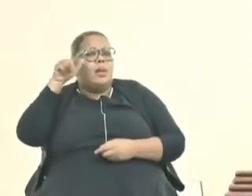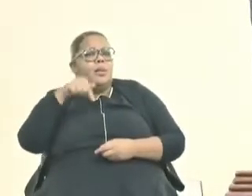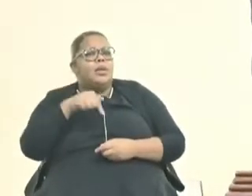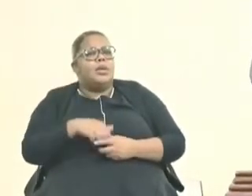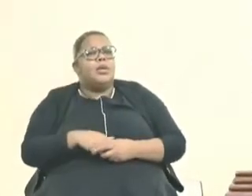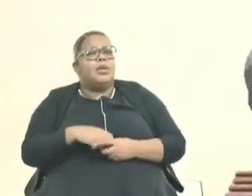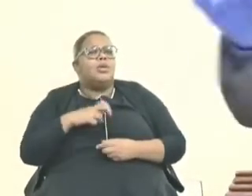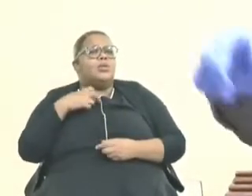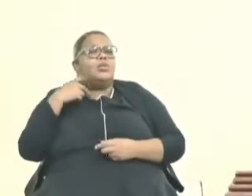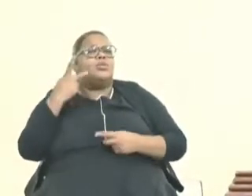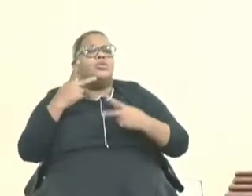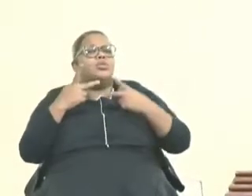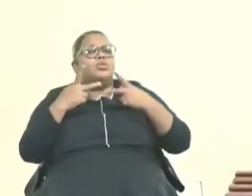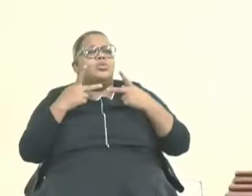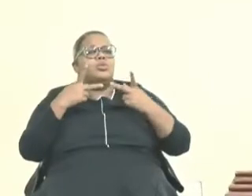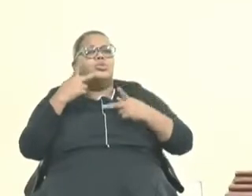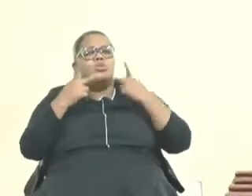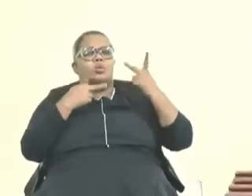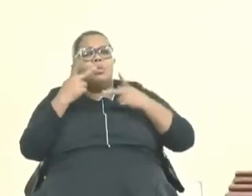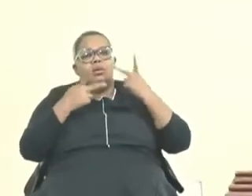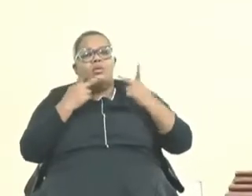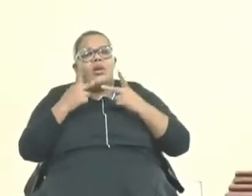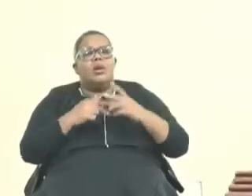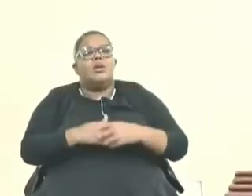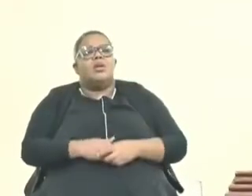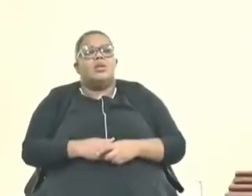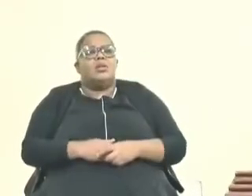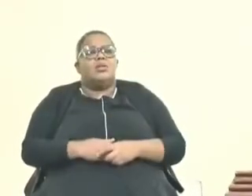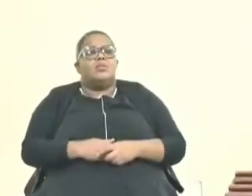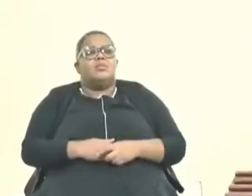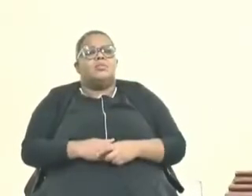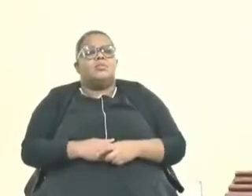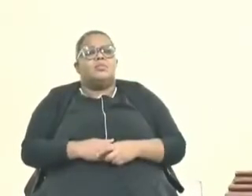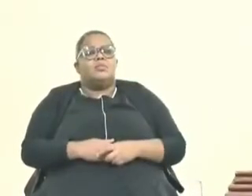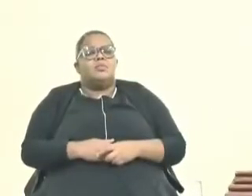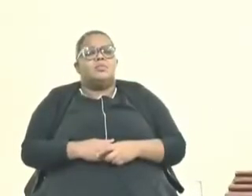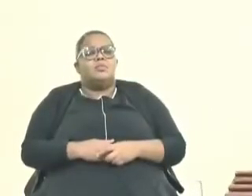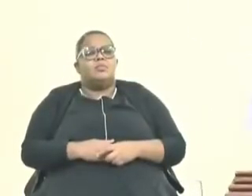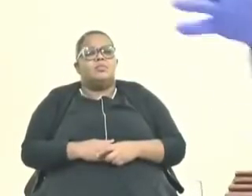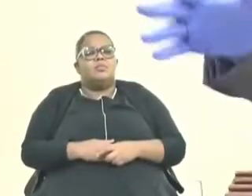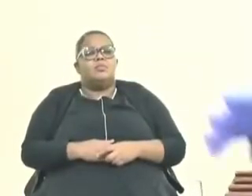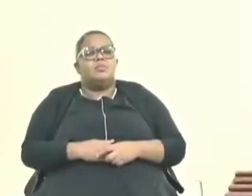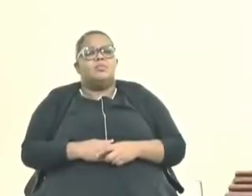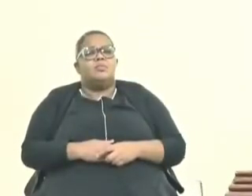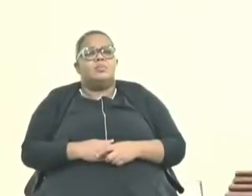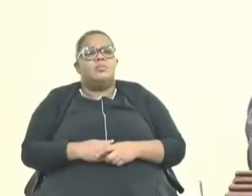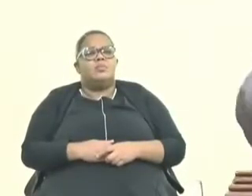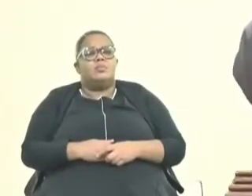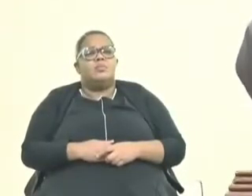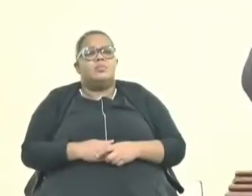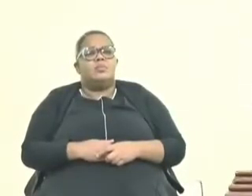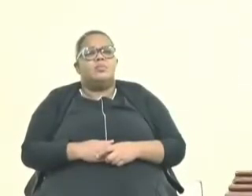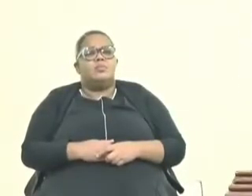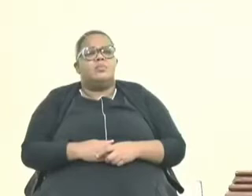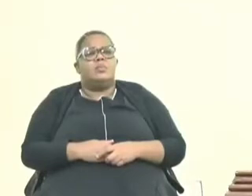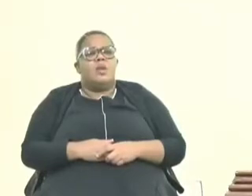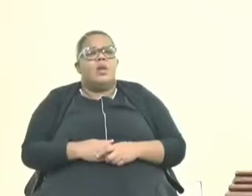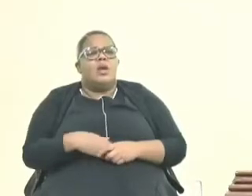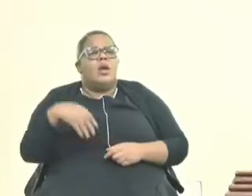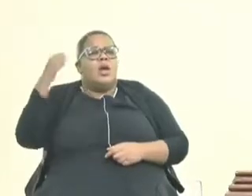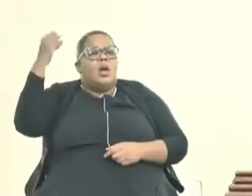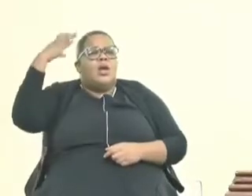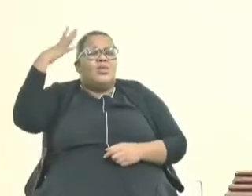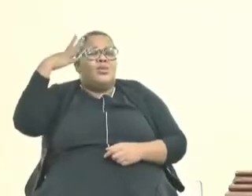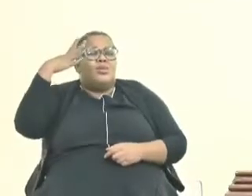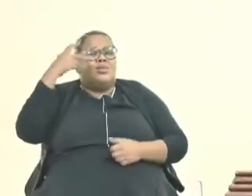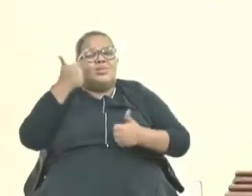de uma fala quase que uma tarde o Pentecostal né quando a reclamação da Fiação a diferença é essa é lâmpada